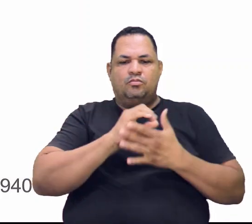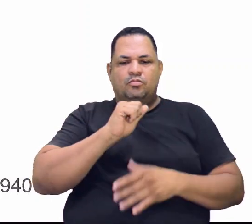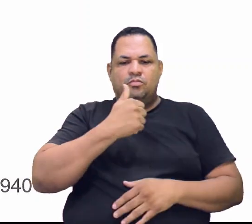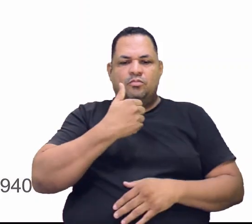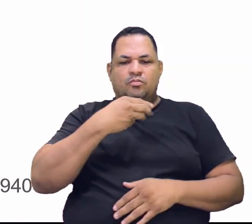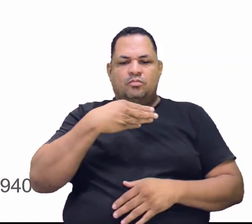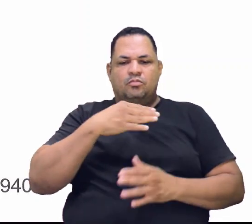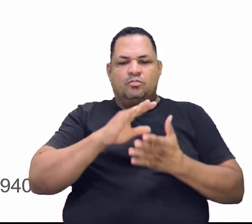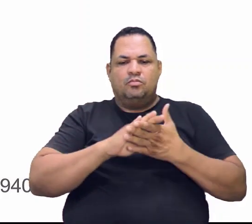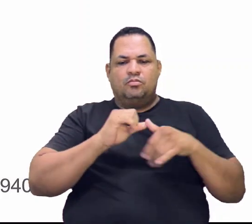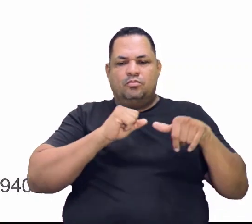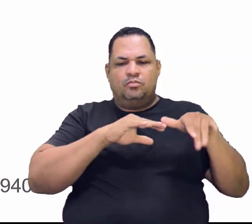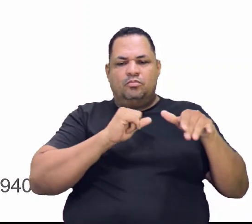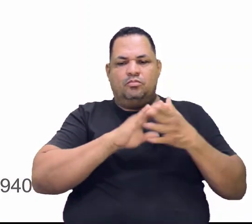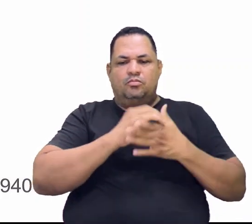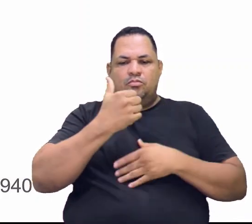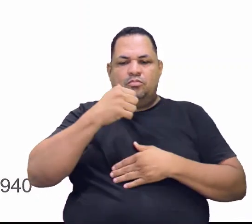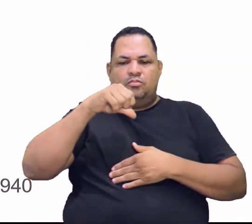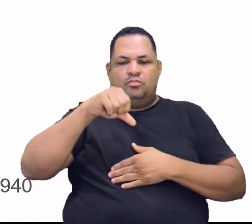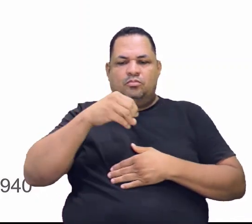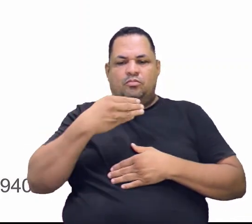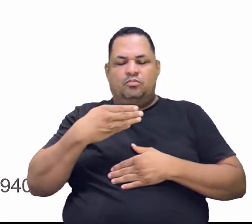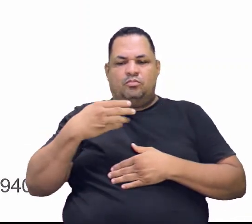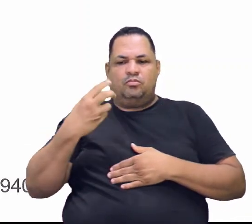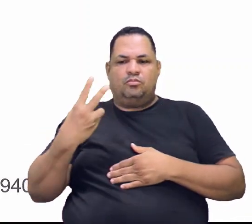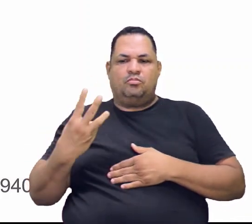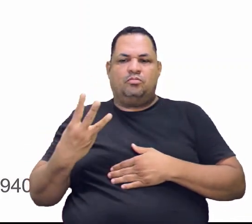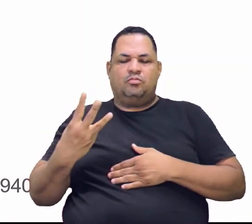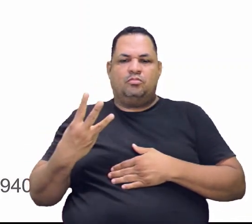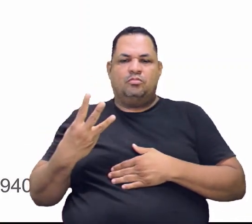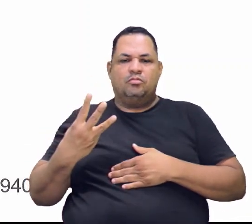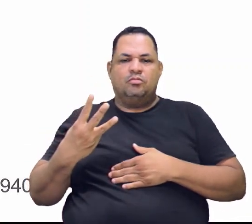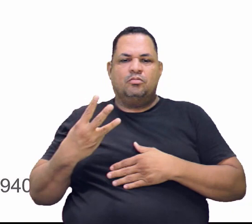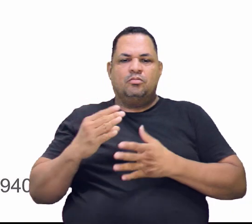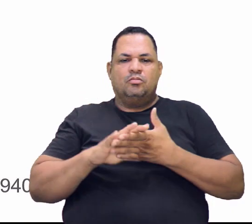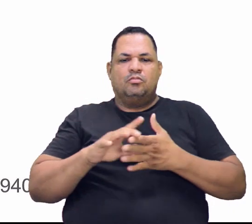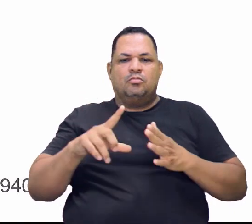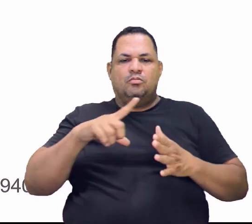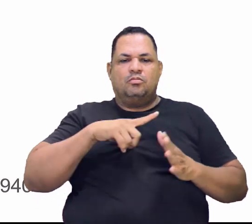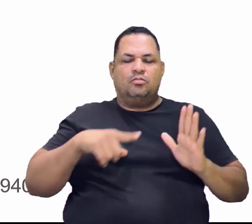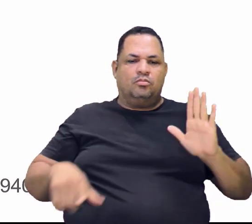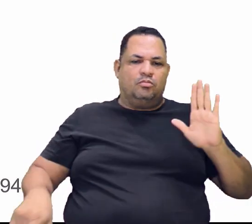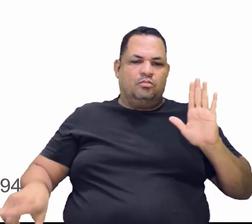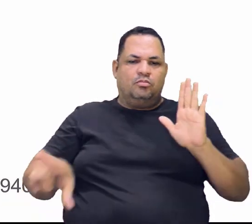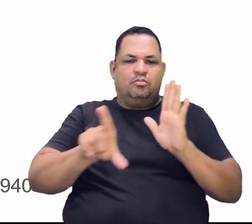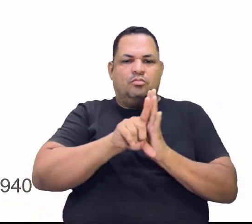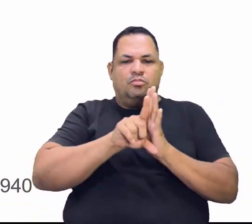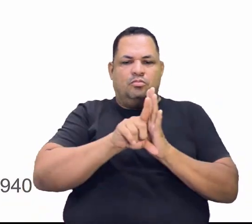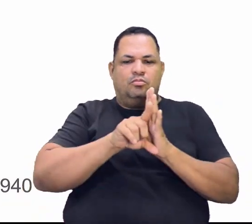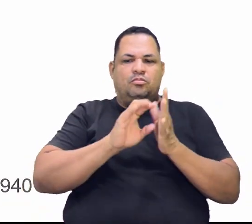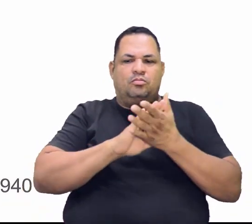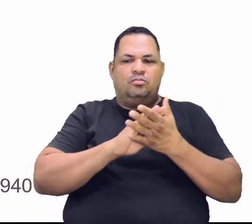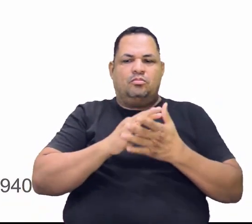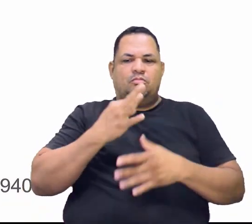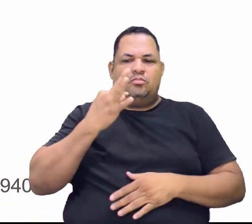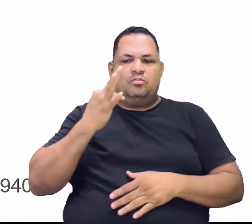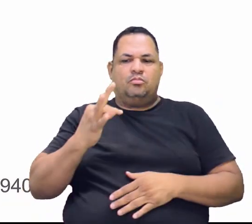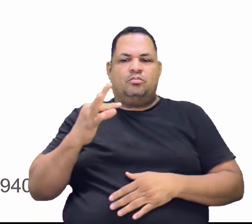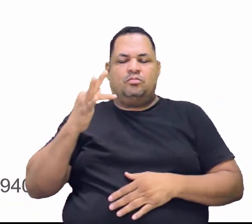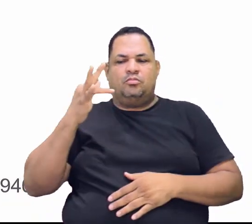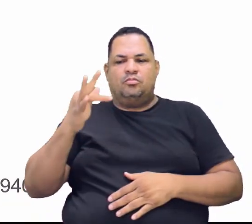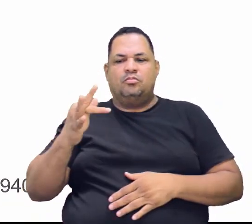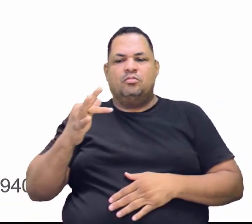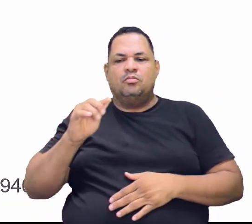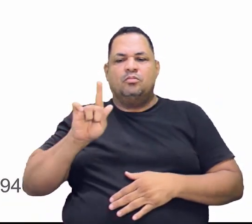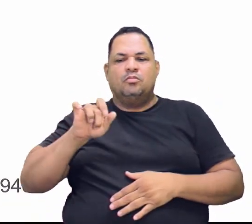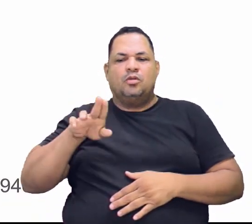13 de setembro de 1943, é criada a lei, onde se tem a criação do território federal